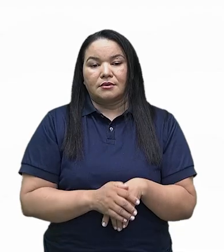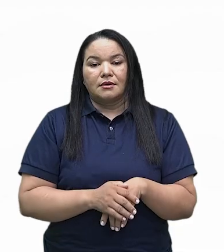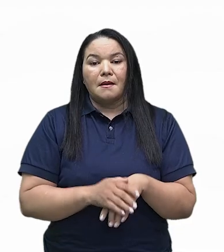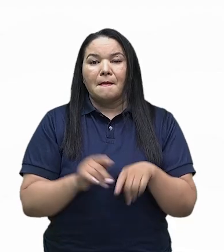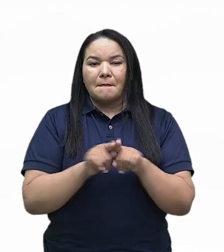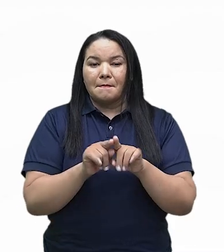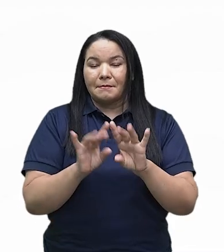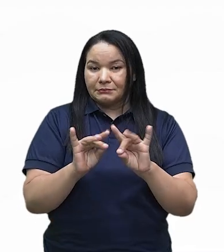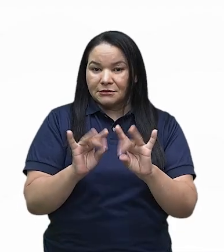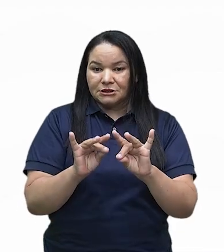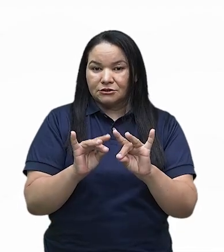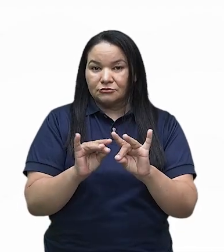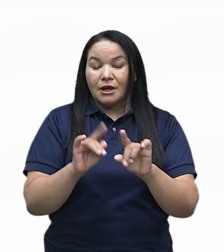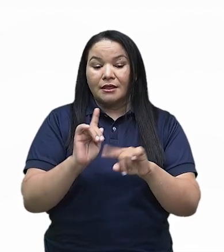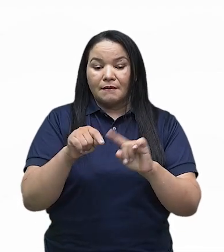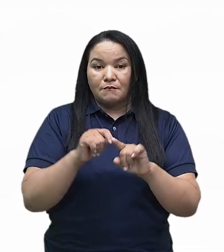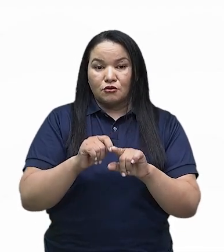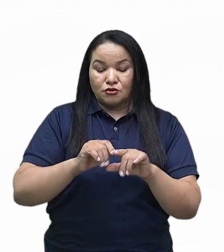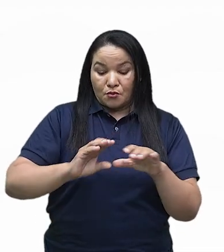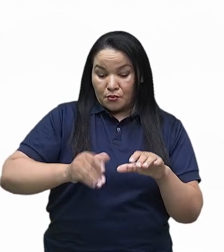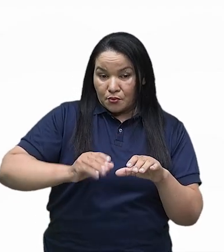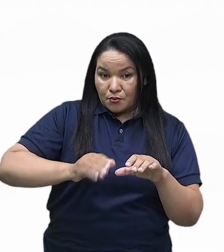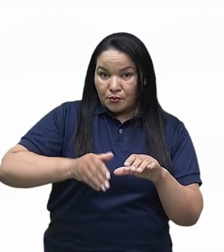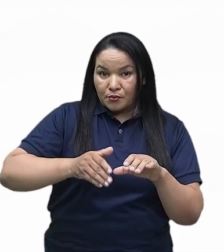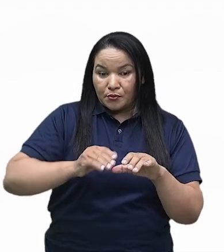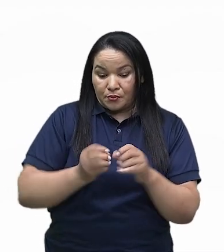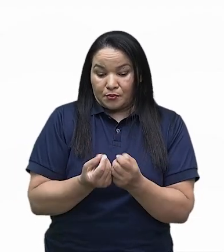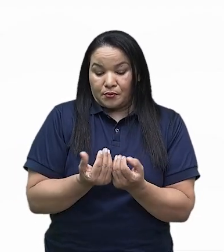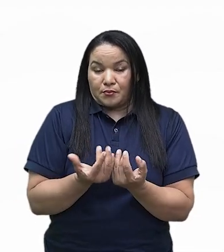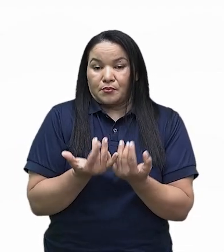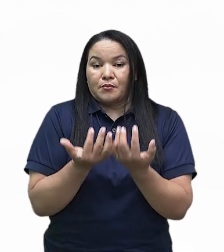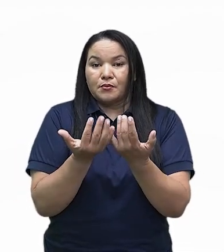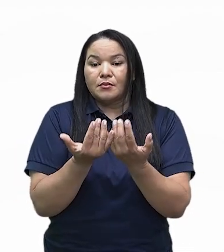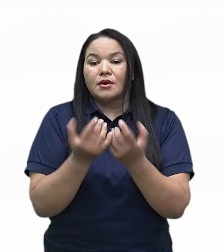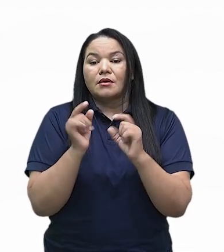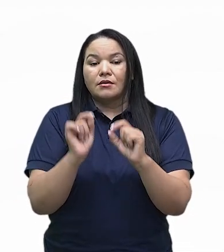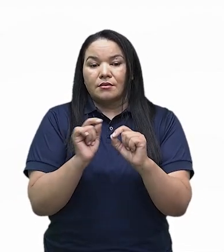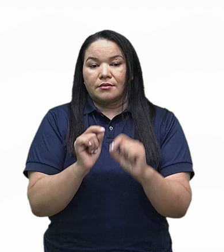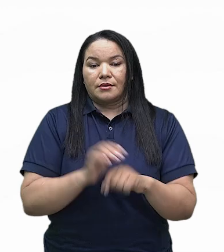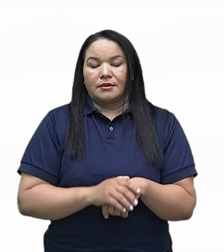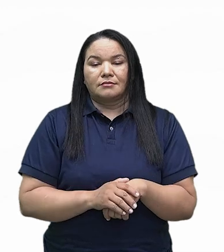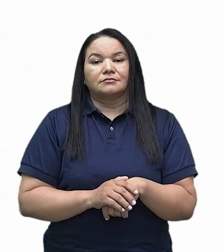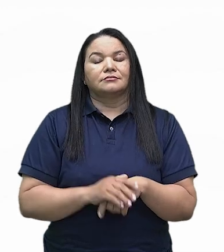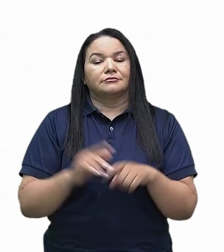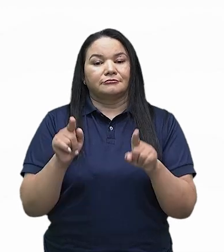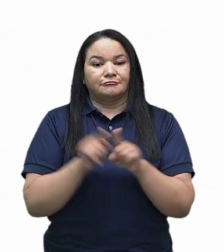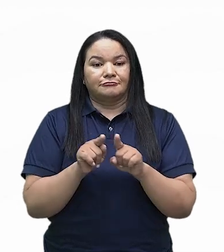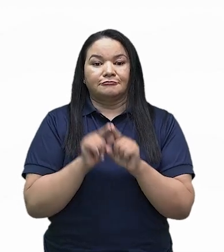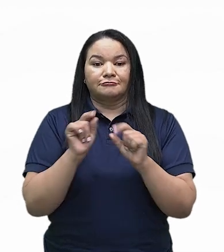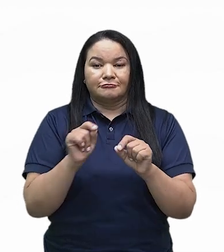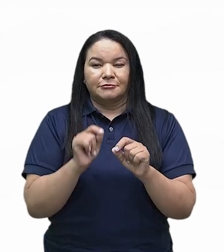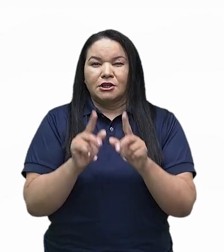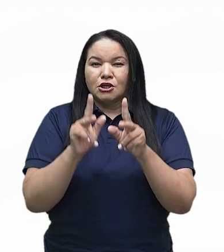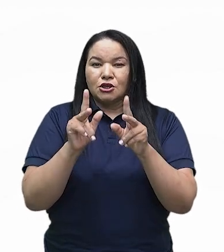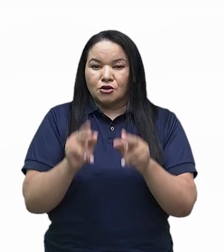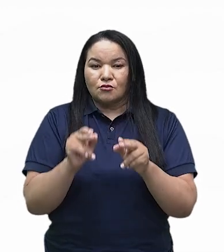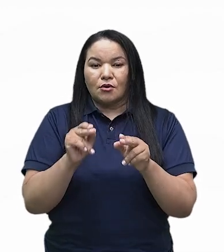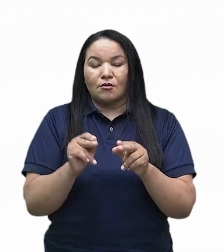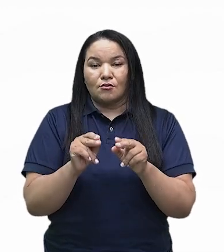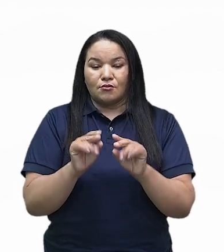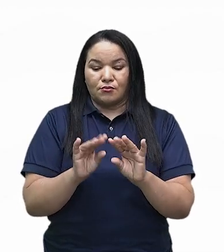Mas quando ele sai ali, quando a gente liga, né? O gás, sai da botija, ele sai na